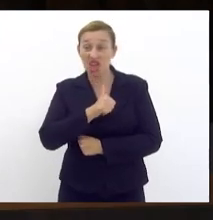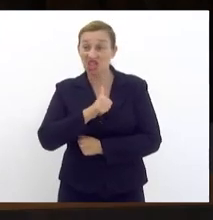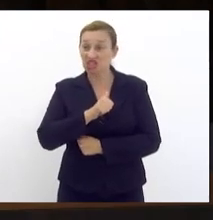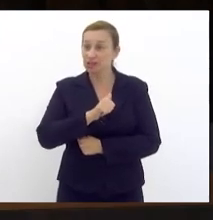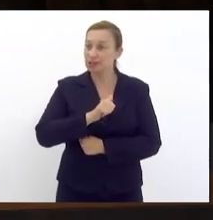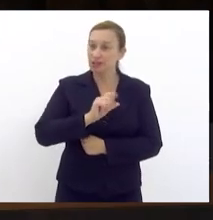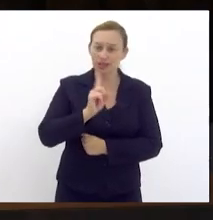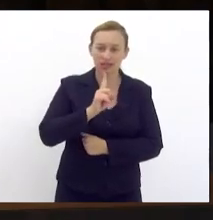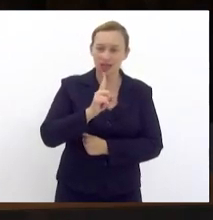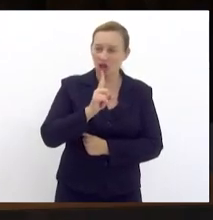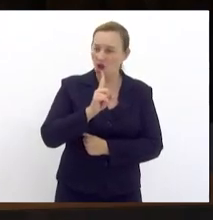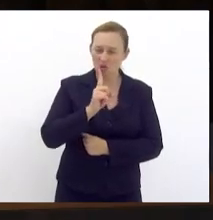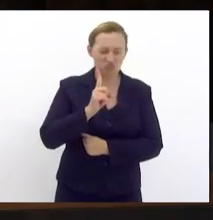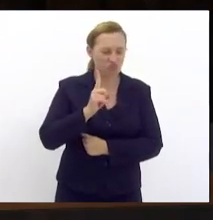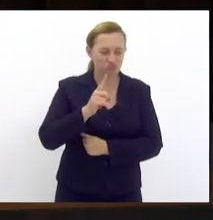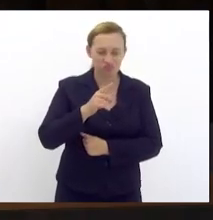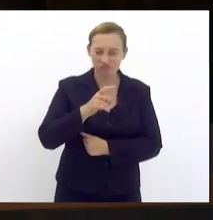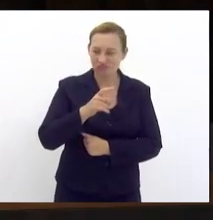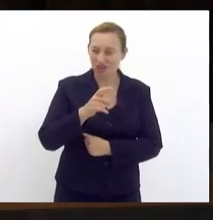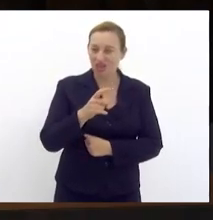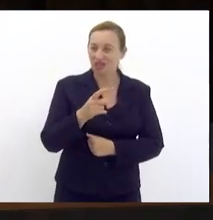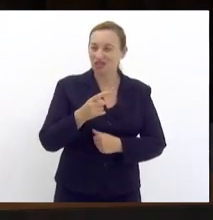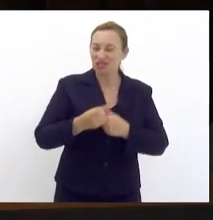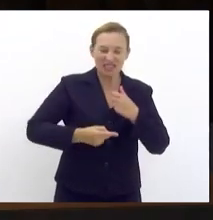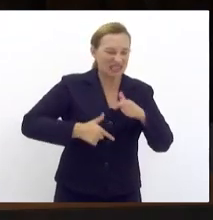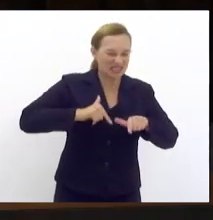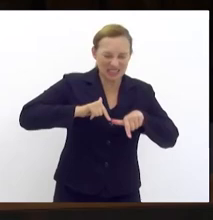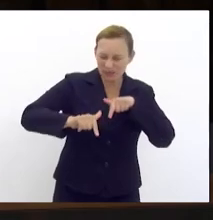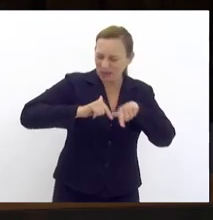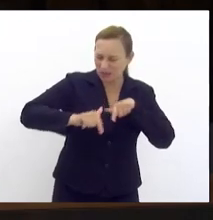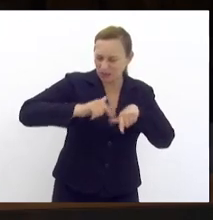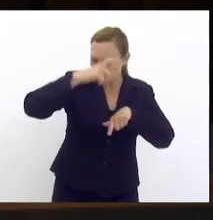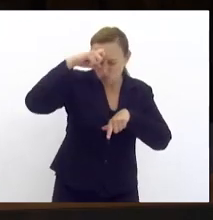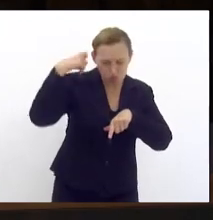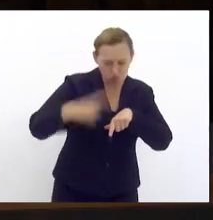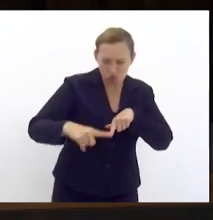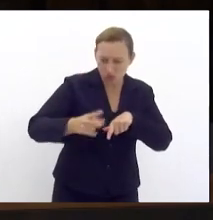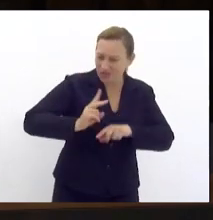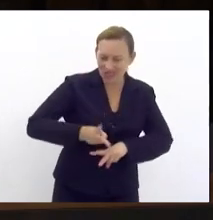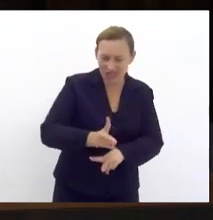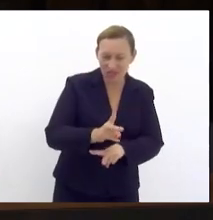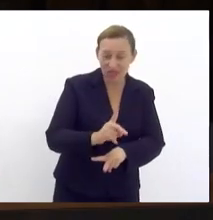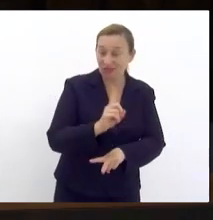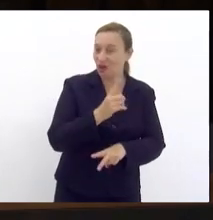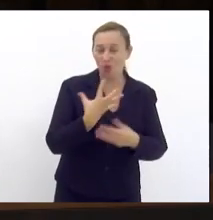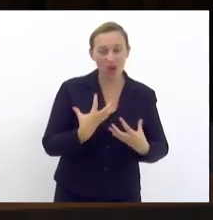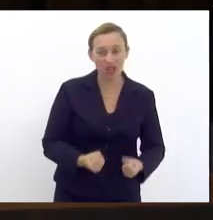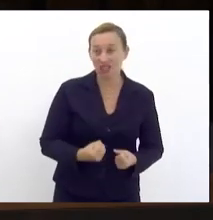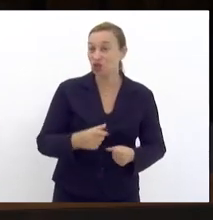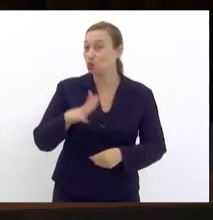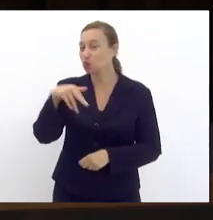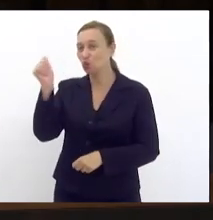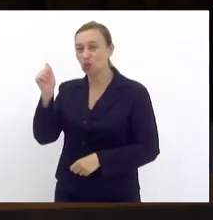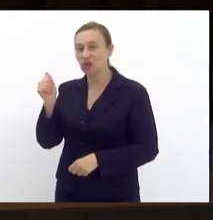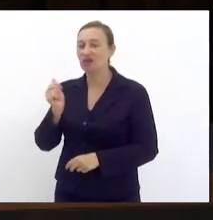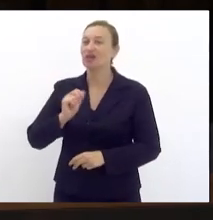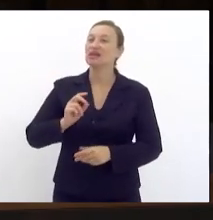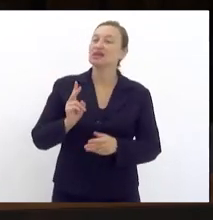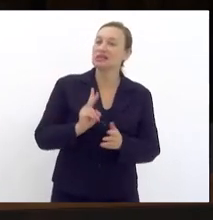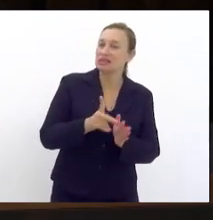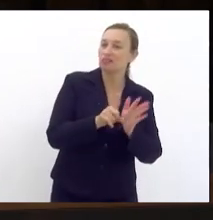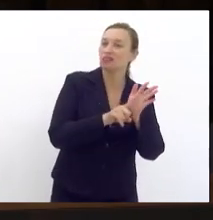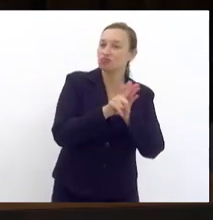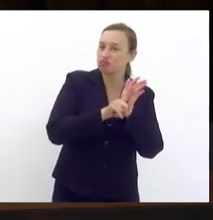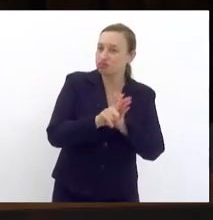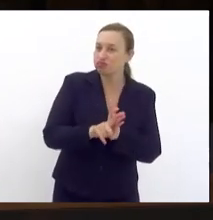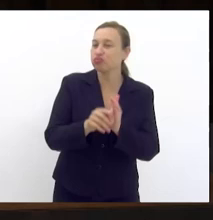Acho que a sociedade reconhece bem isso, porque sempre que acompanhávamos as pesquisas aqui